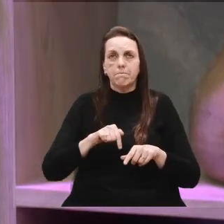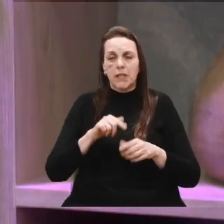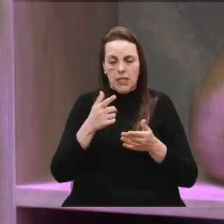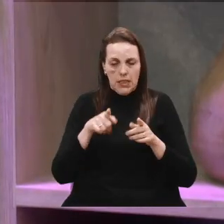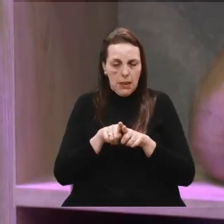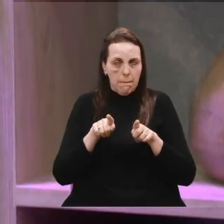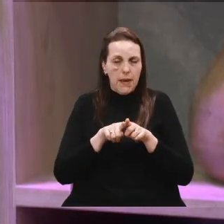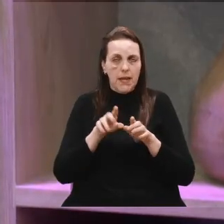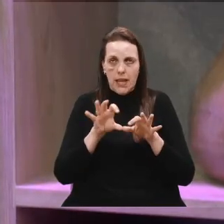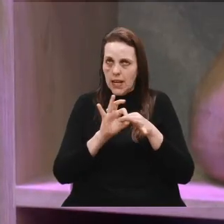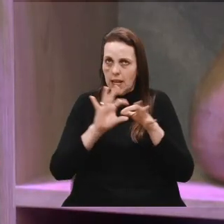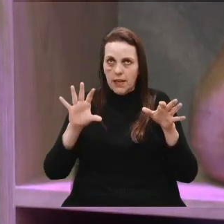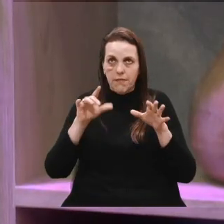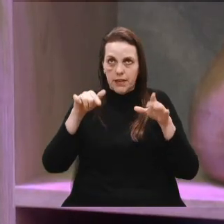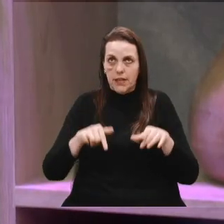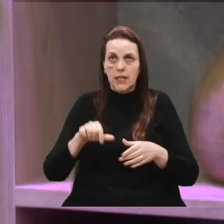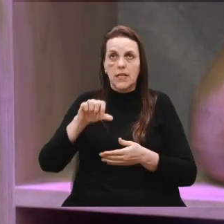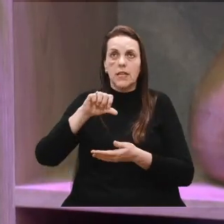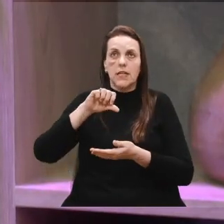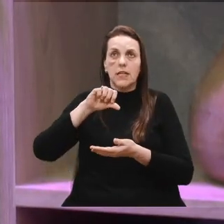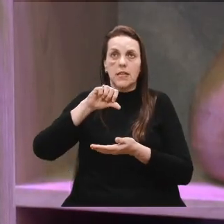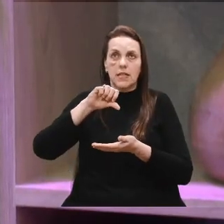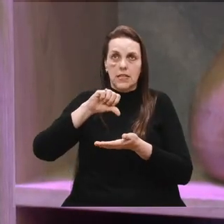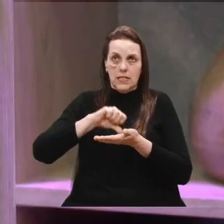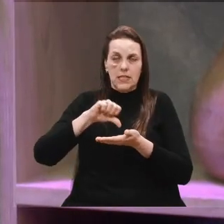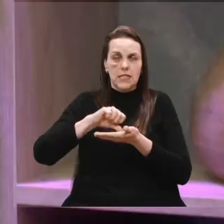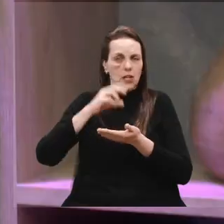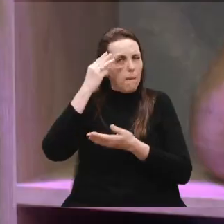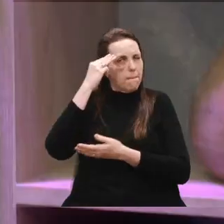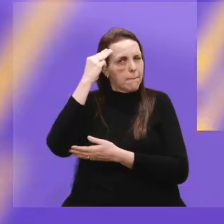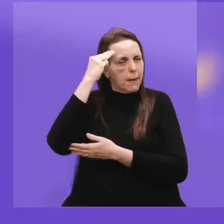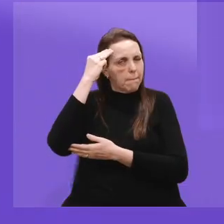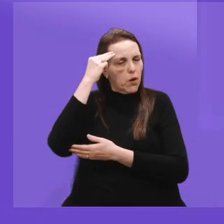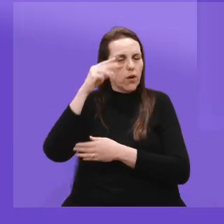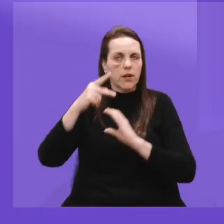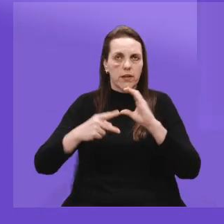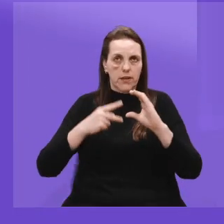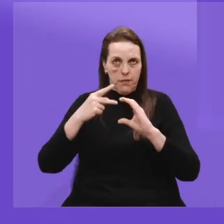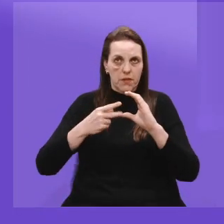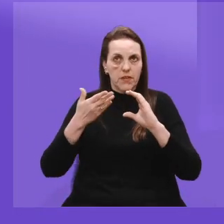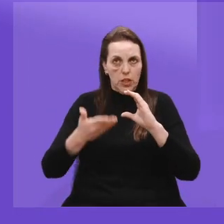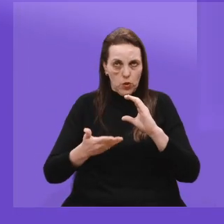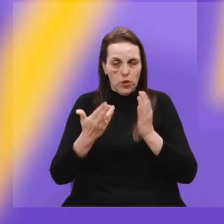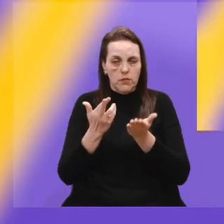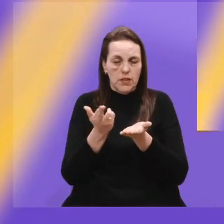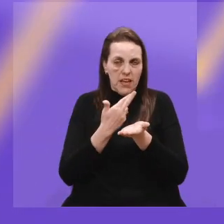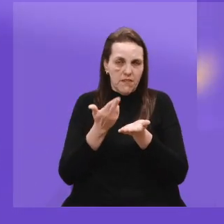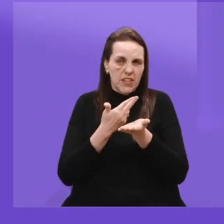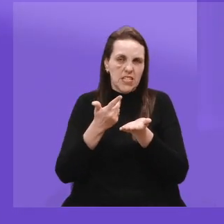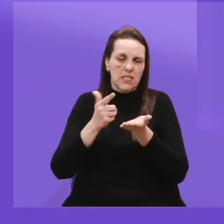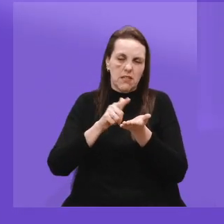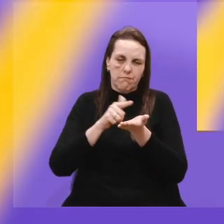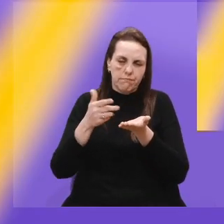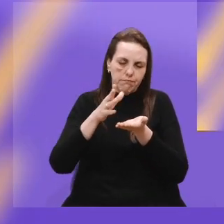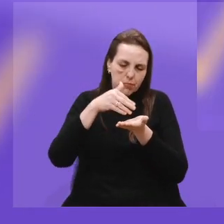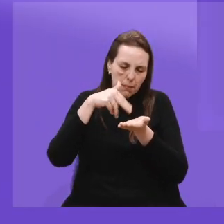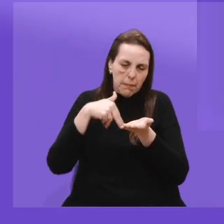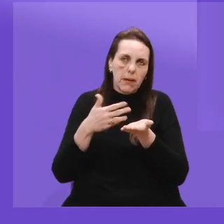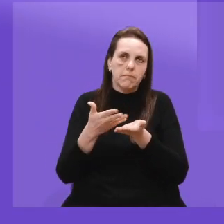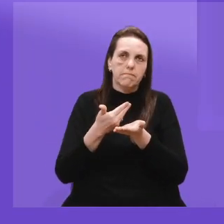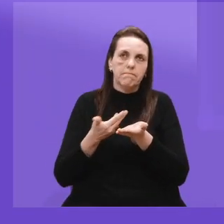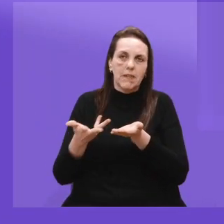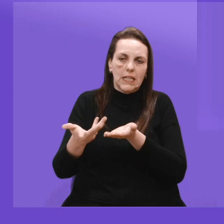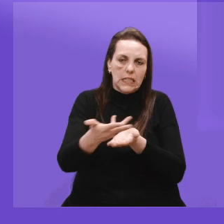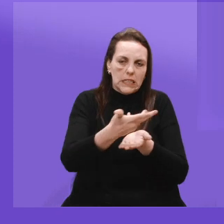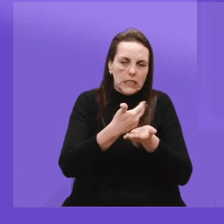os anais que estão disponíveis aqui no Centro de Memória da Câmara, com os periódicos. Eu trabalhei